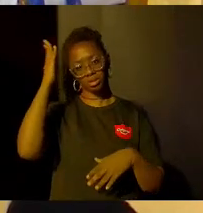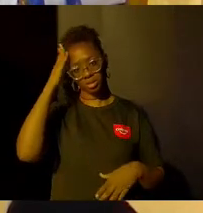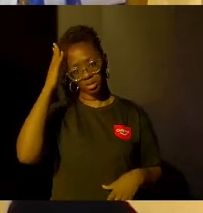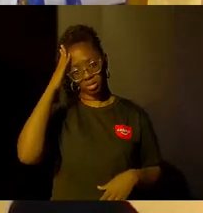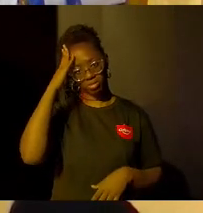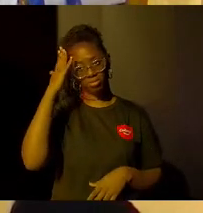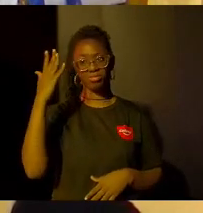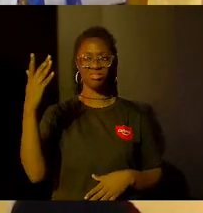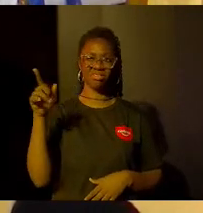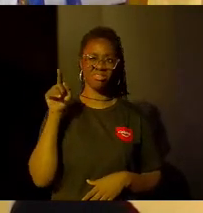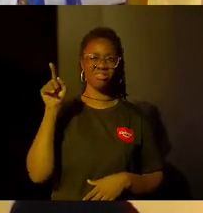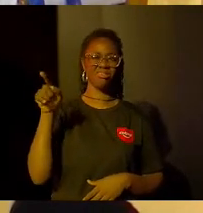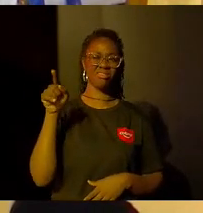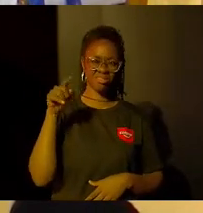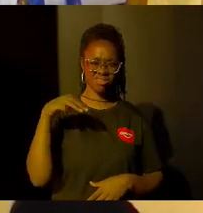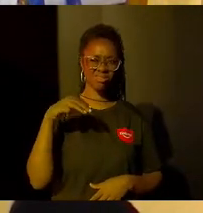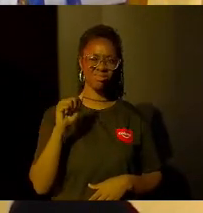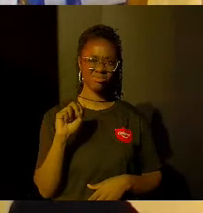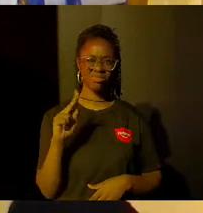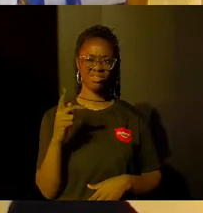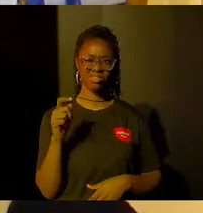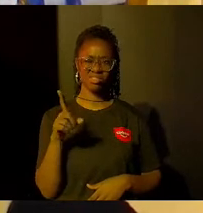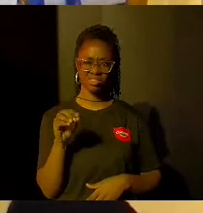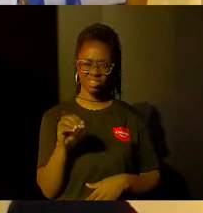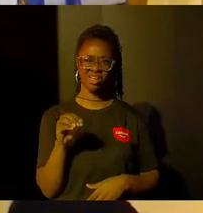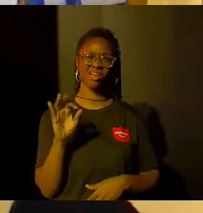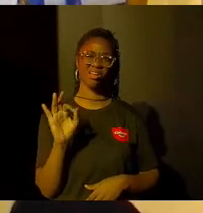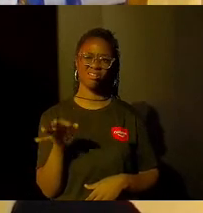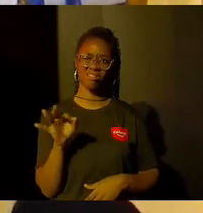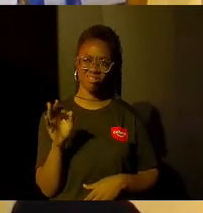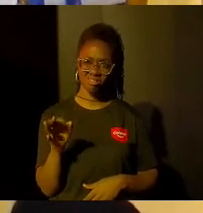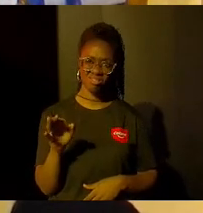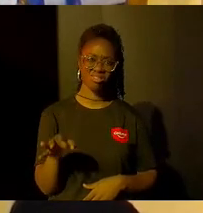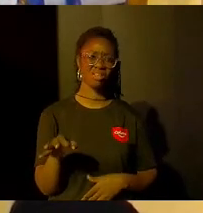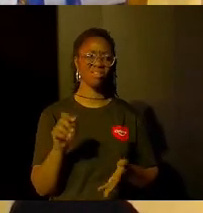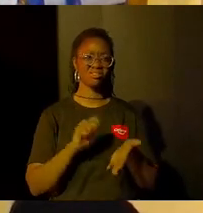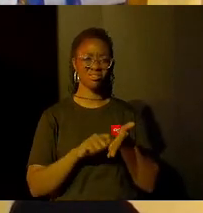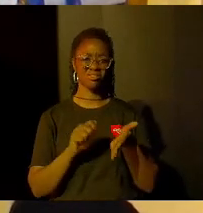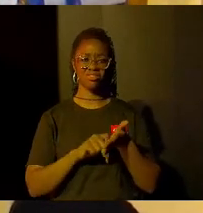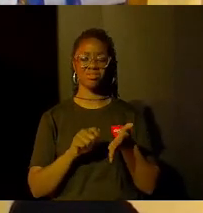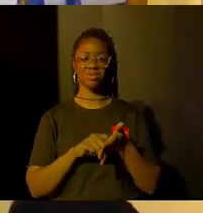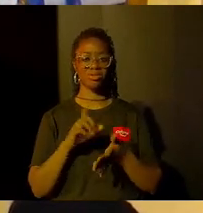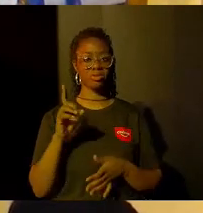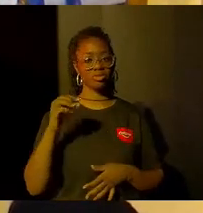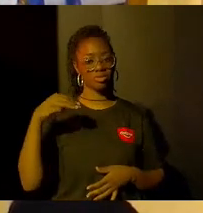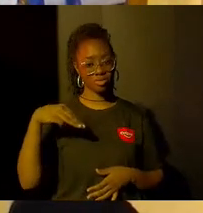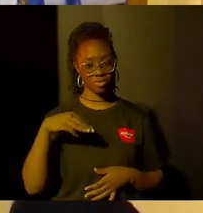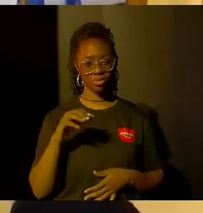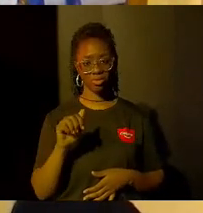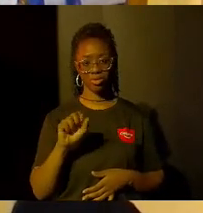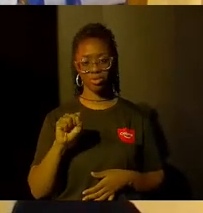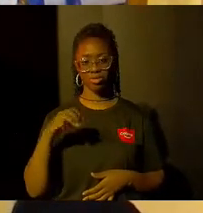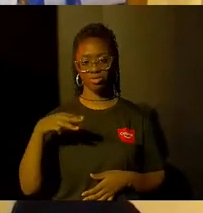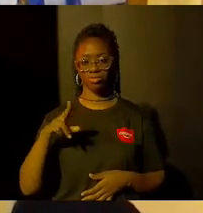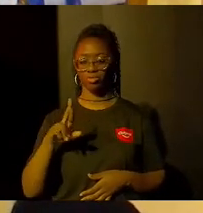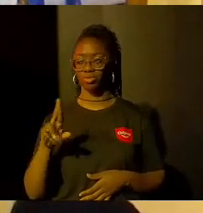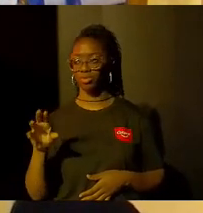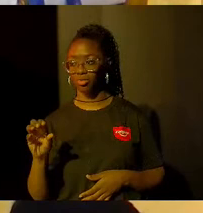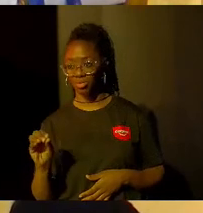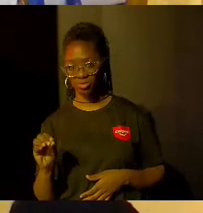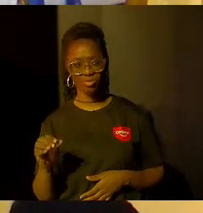tinha um tal de Machado de Assis que escreveu uma grande obra chamada Dom Casmurro que aliás é uma grandesíssima obra